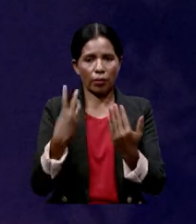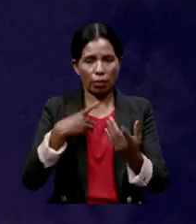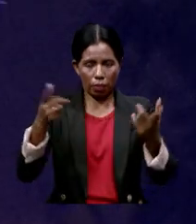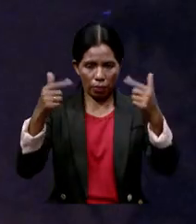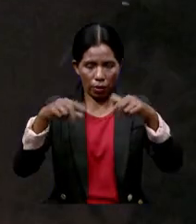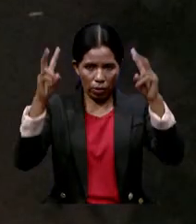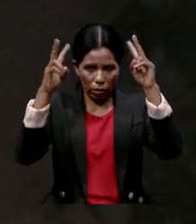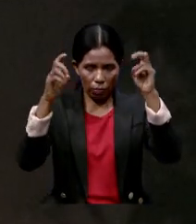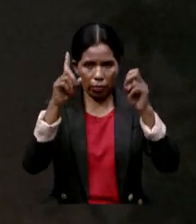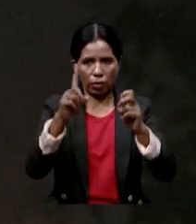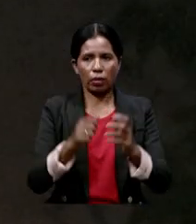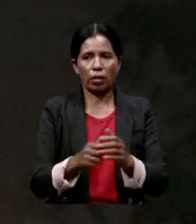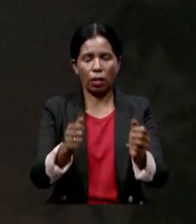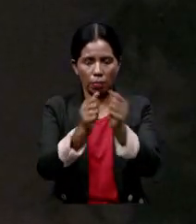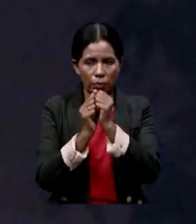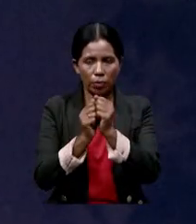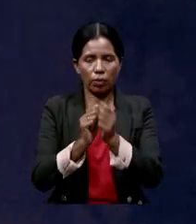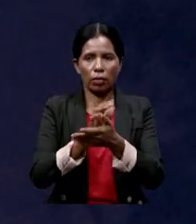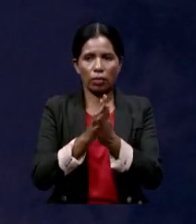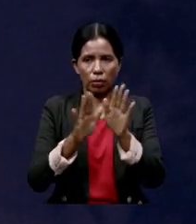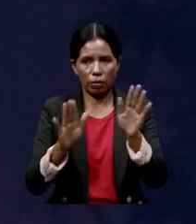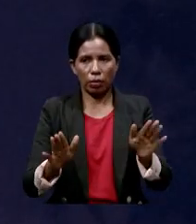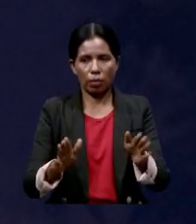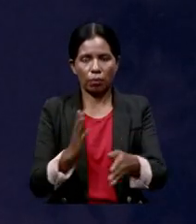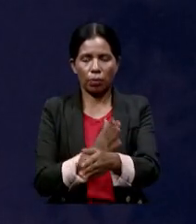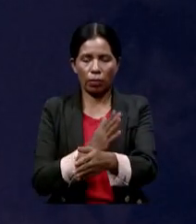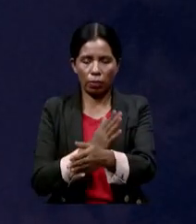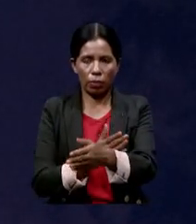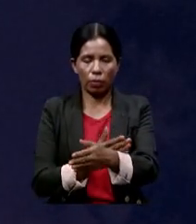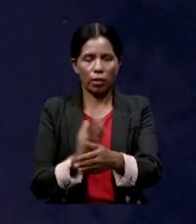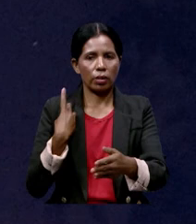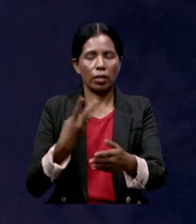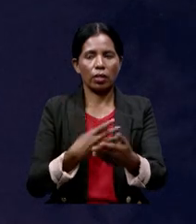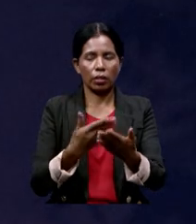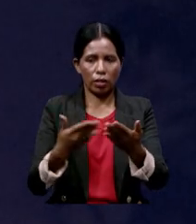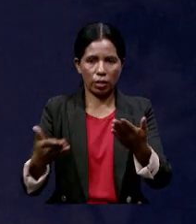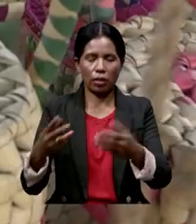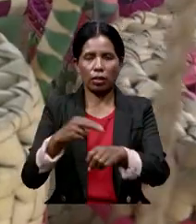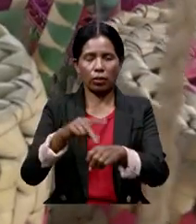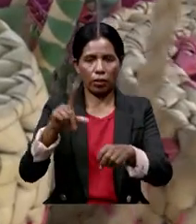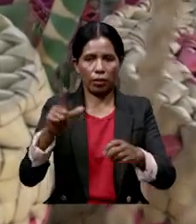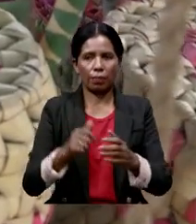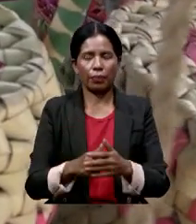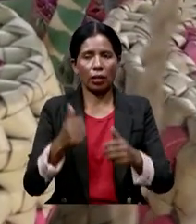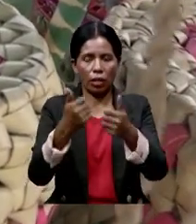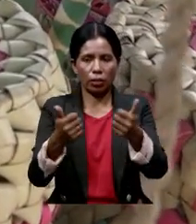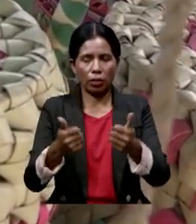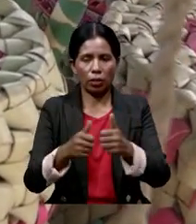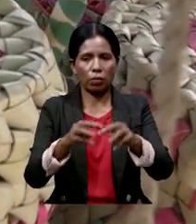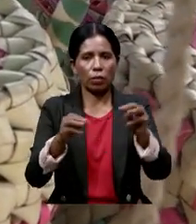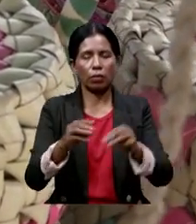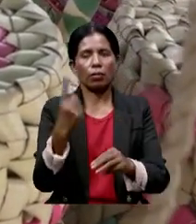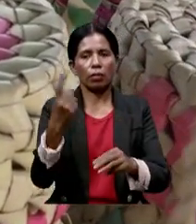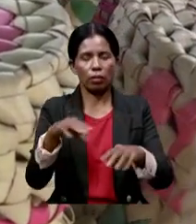ida, hamoto kodame, promove produtu nacionais. Autoridade município Liquiçá garante se